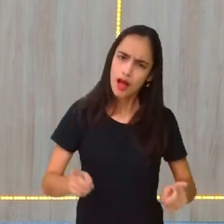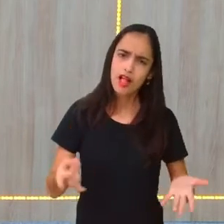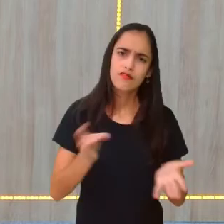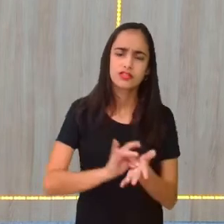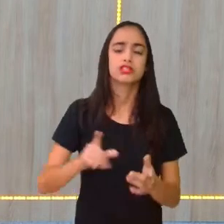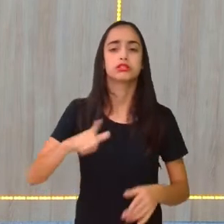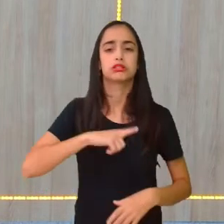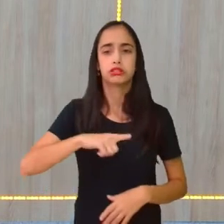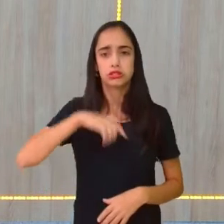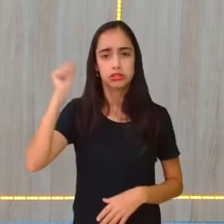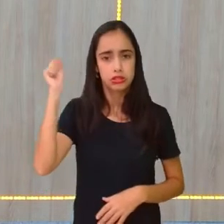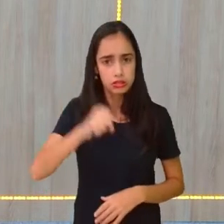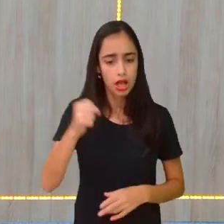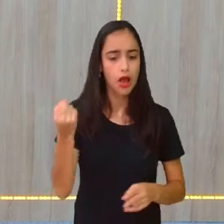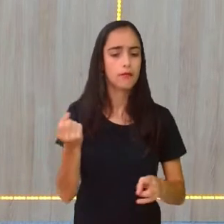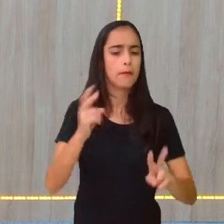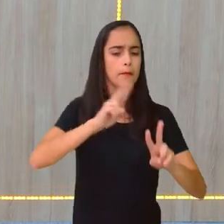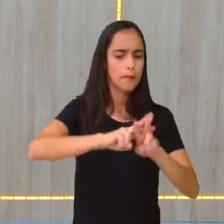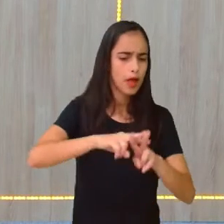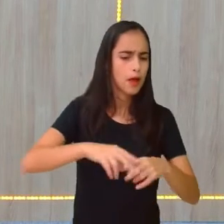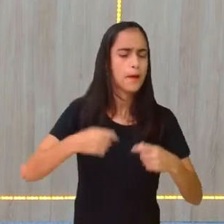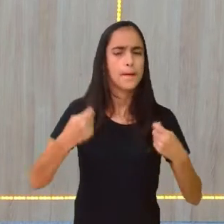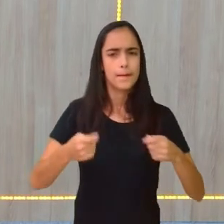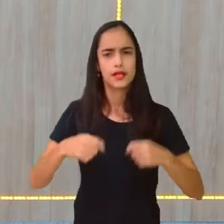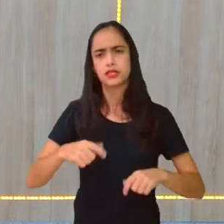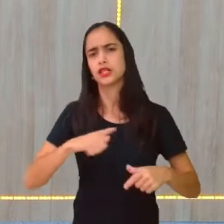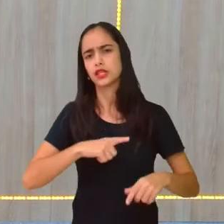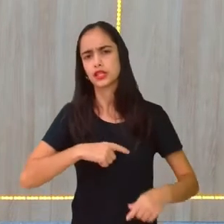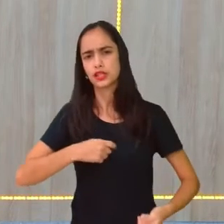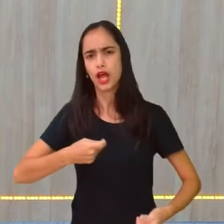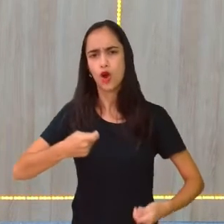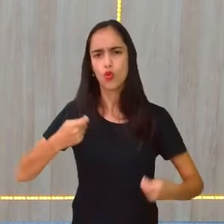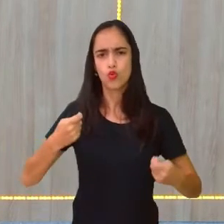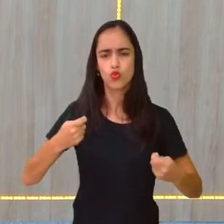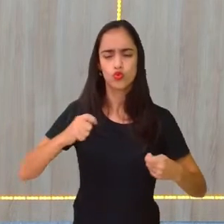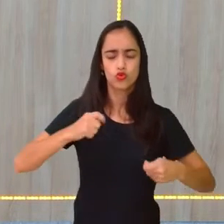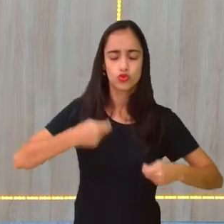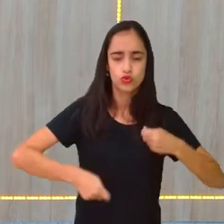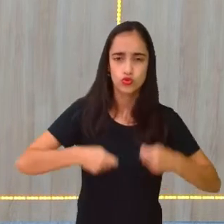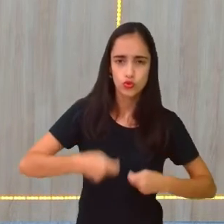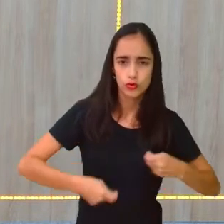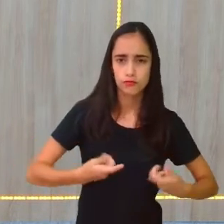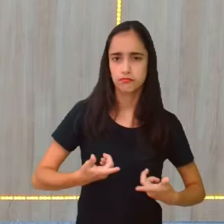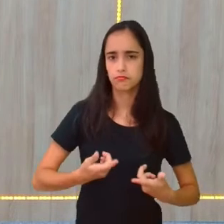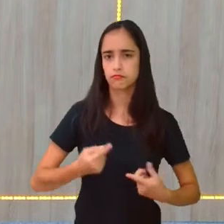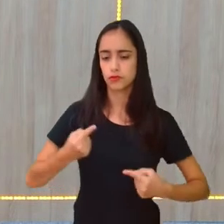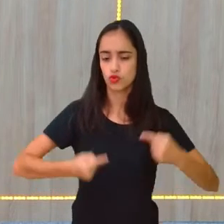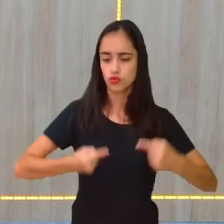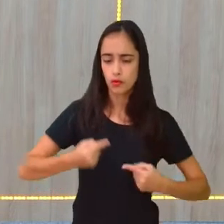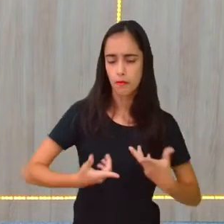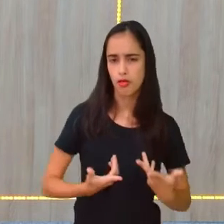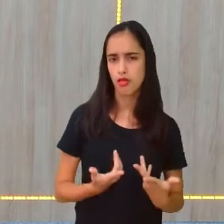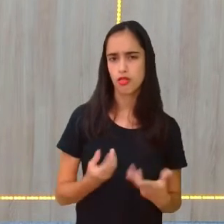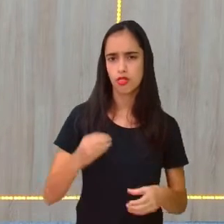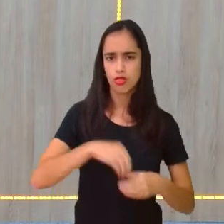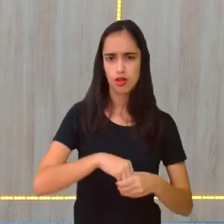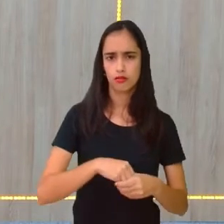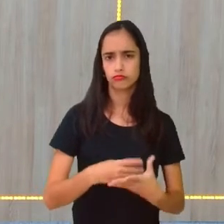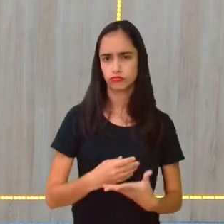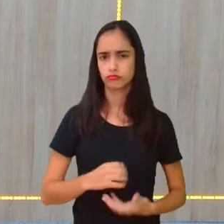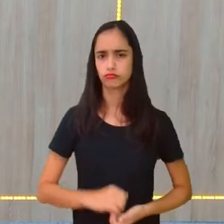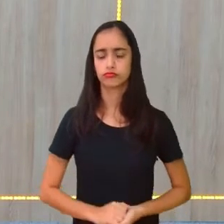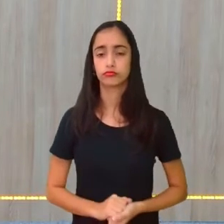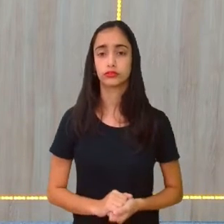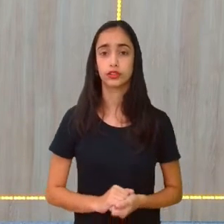as punições elas sejam dadas, né, com severidade e sem a desconfiança de que